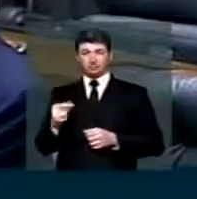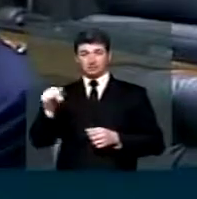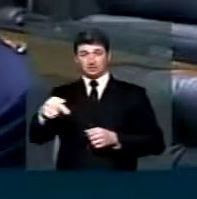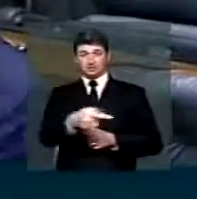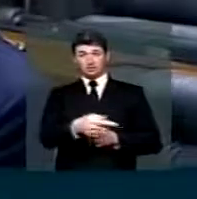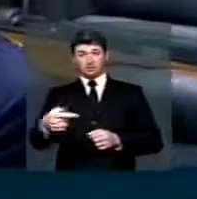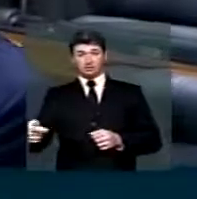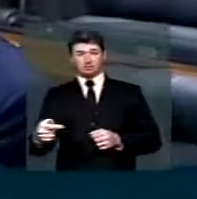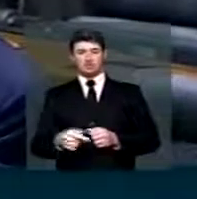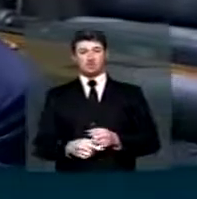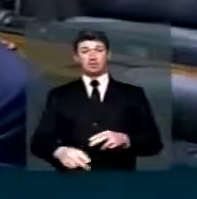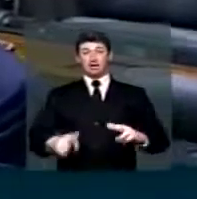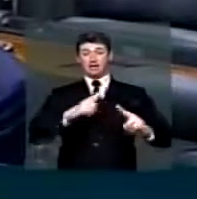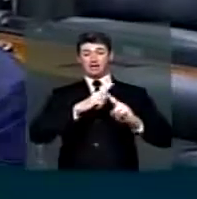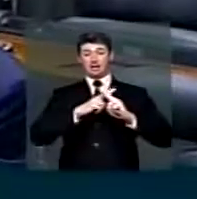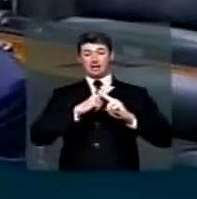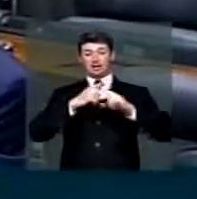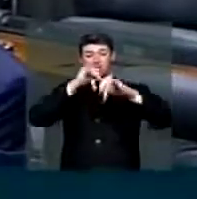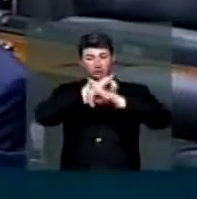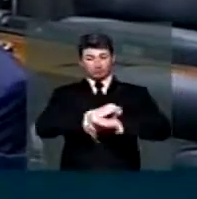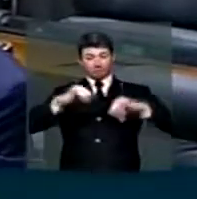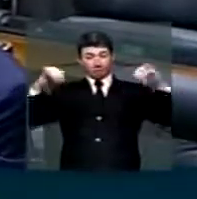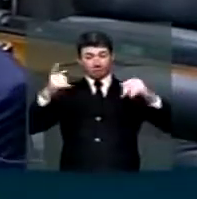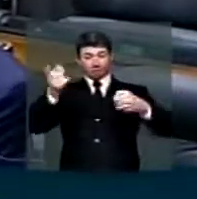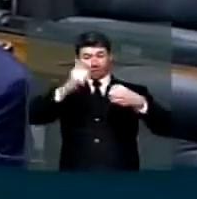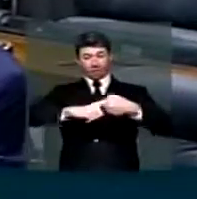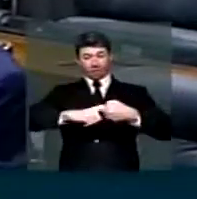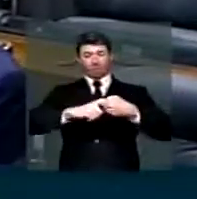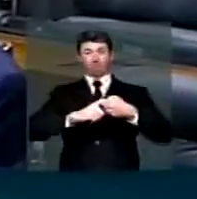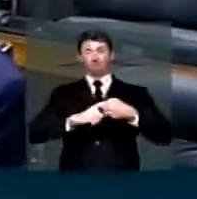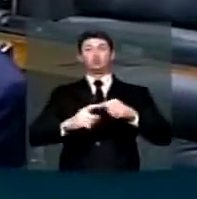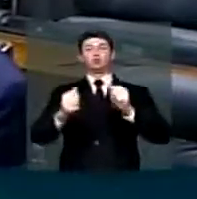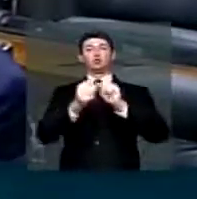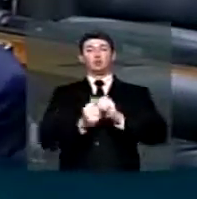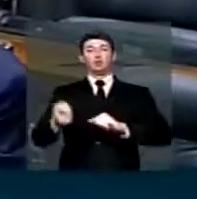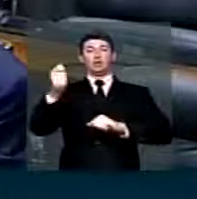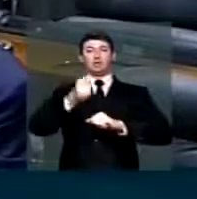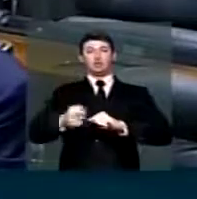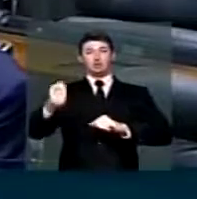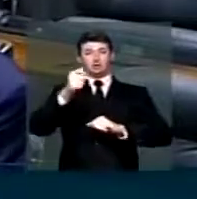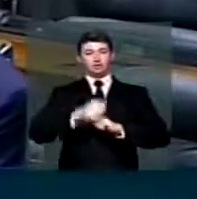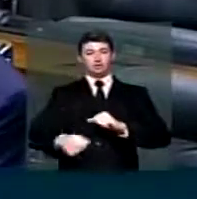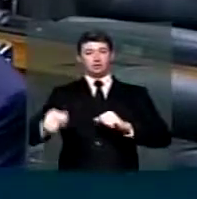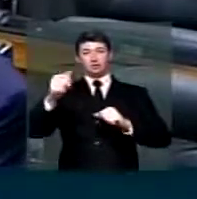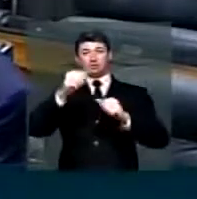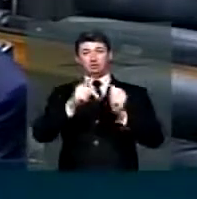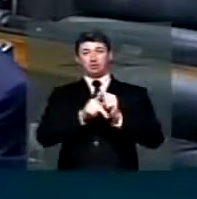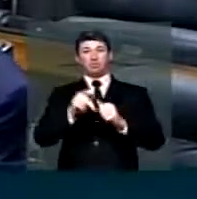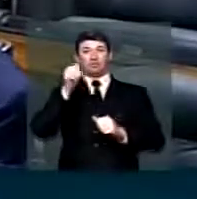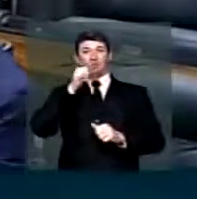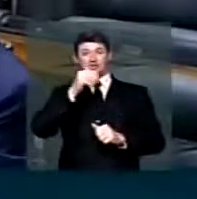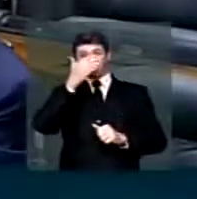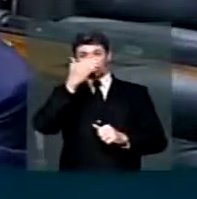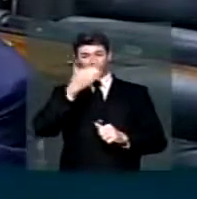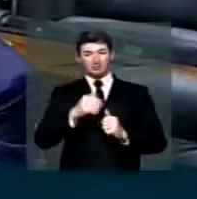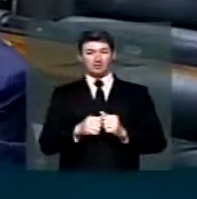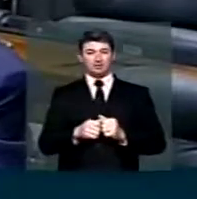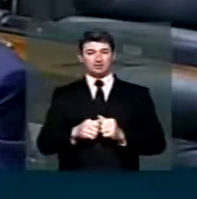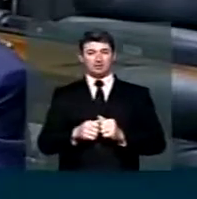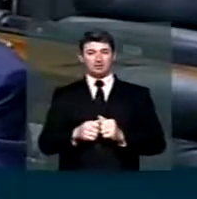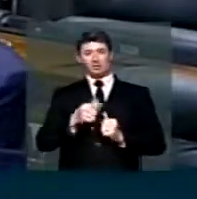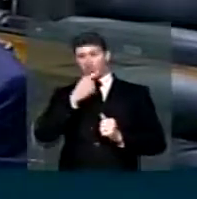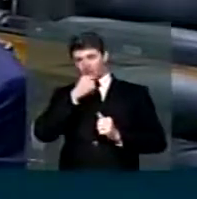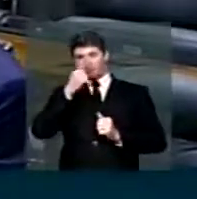essa semana a Caixa Econômica divulgou um convênio com a Associação das Prostitutas e